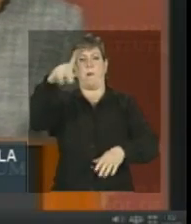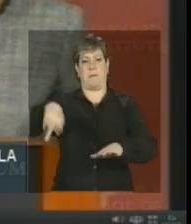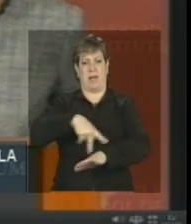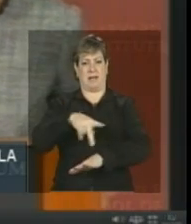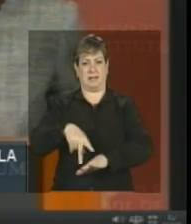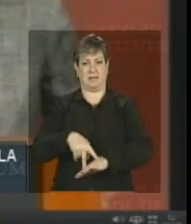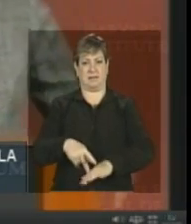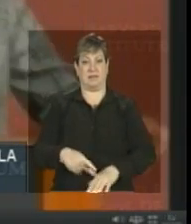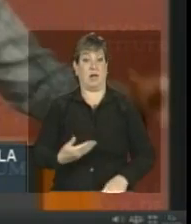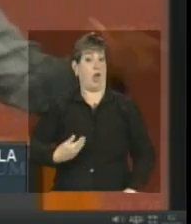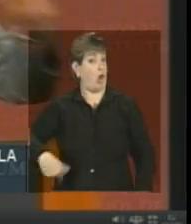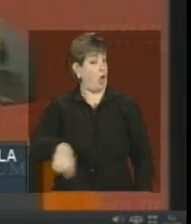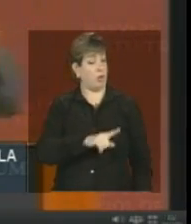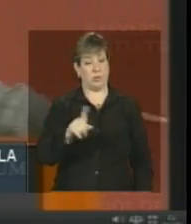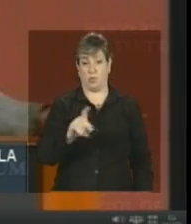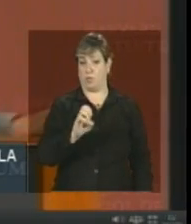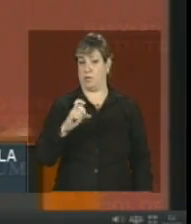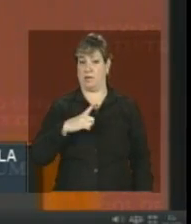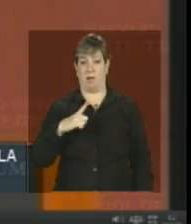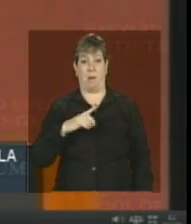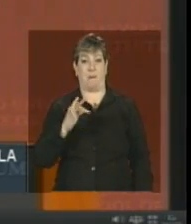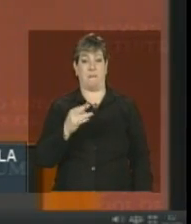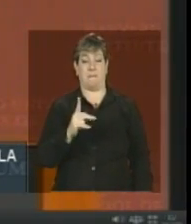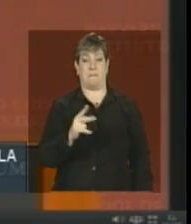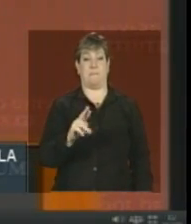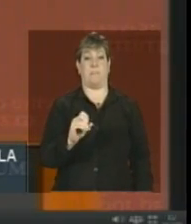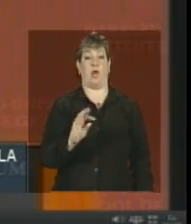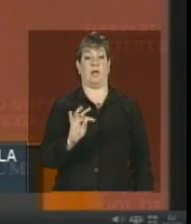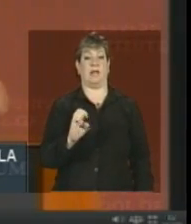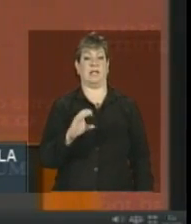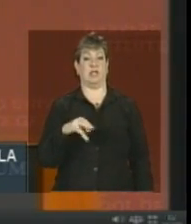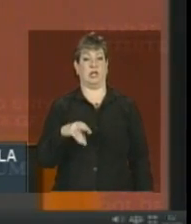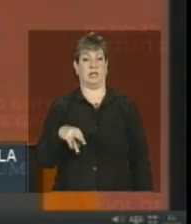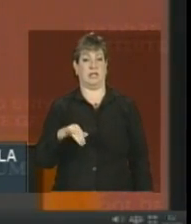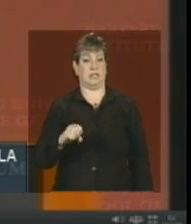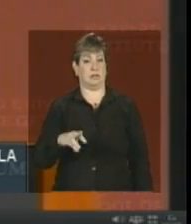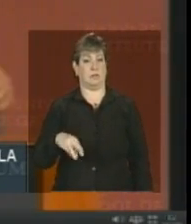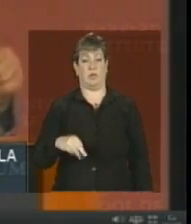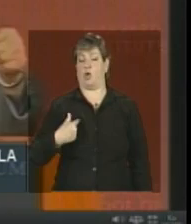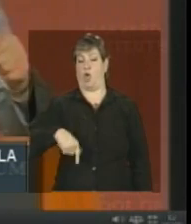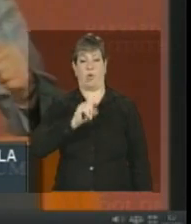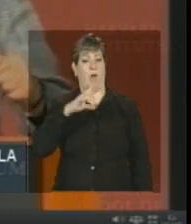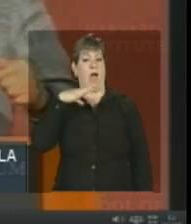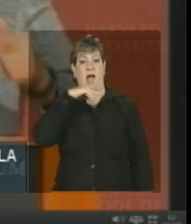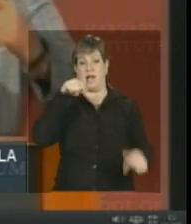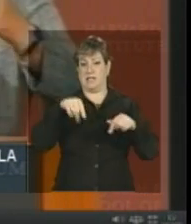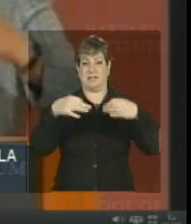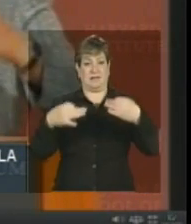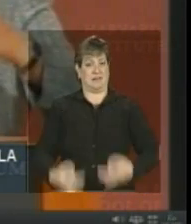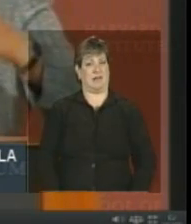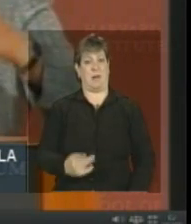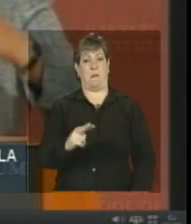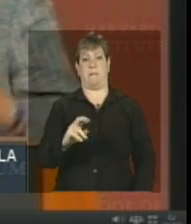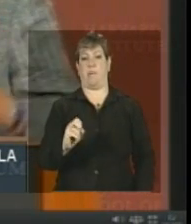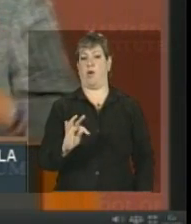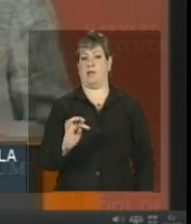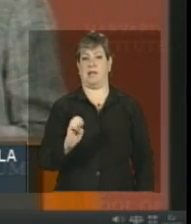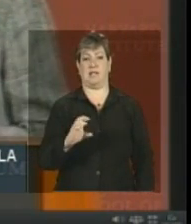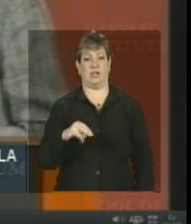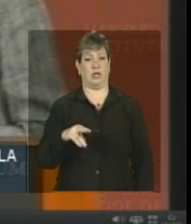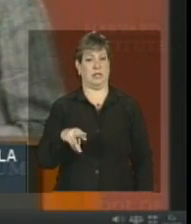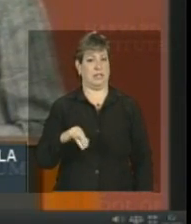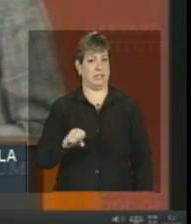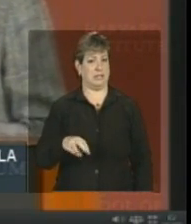um país protecionista, nós não consideramos correto o protecionismo, nem achamos que ele